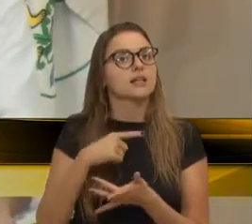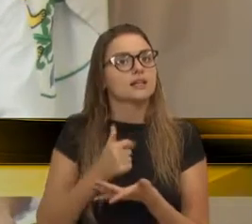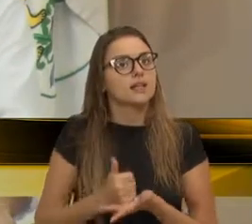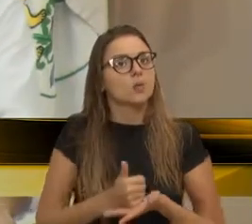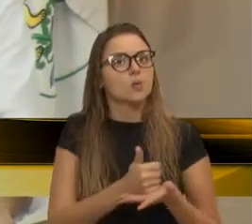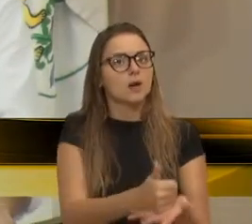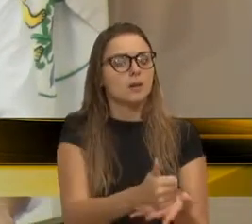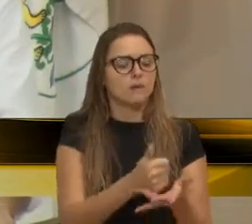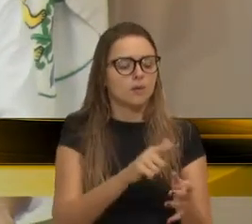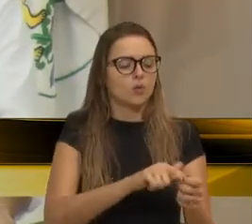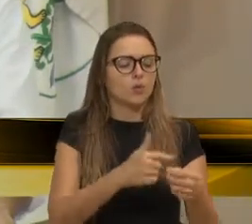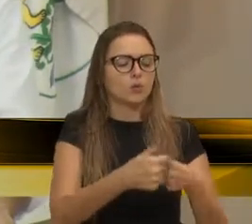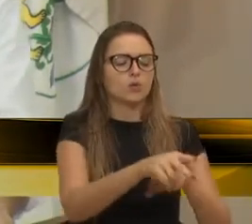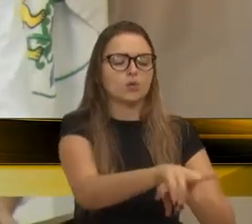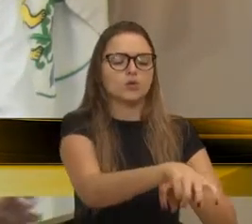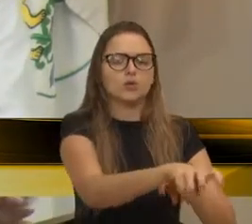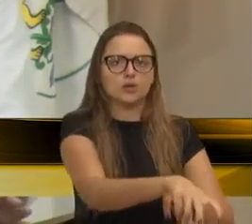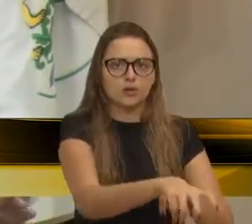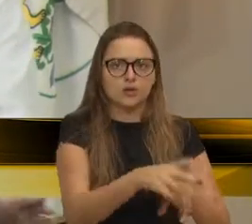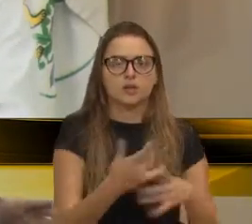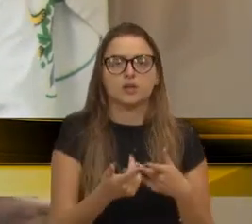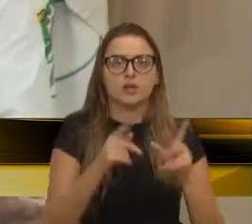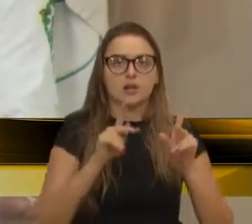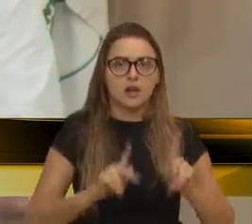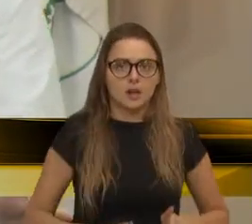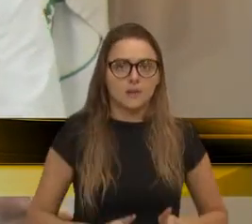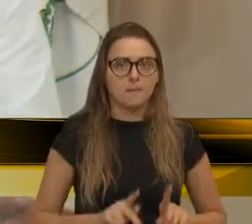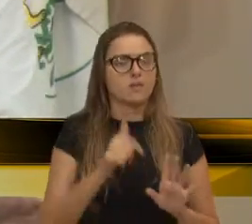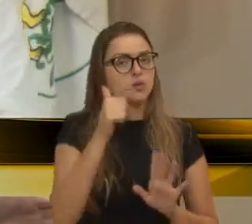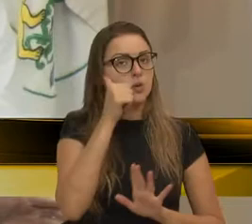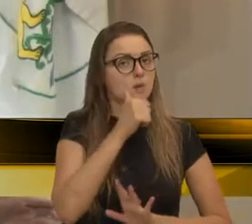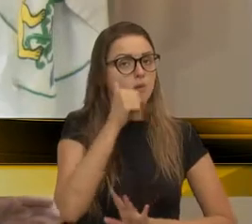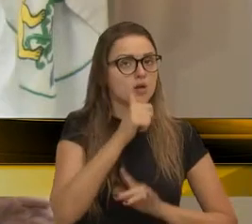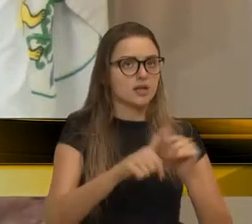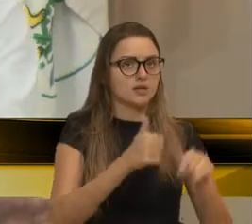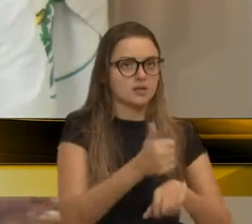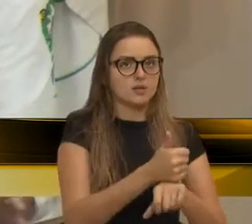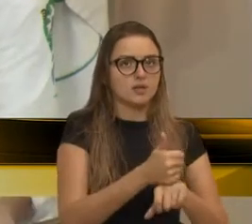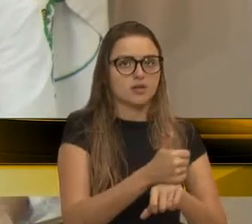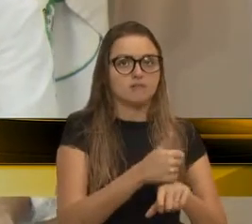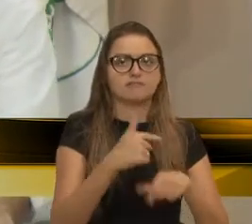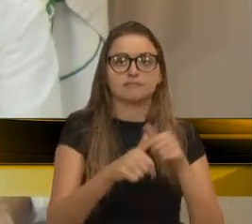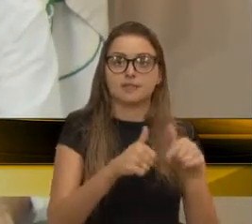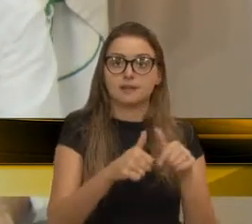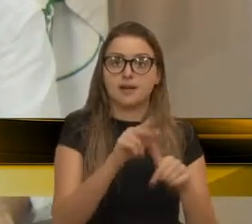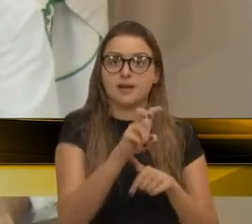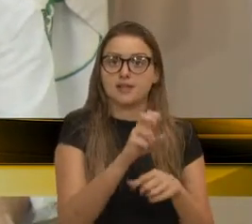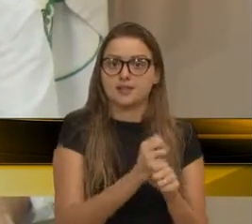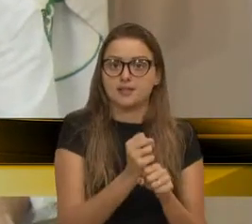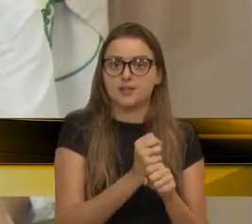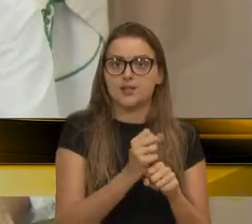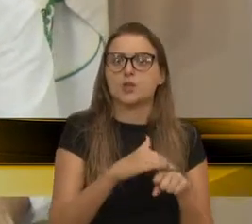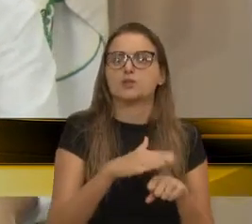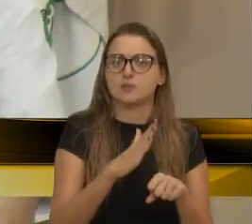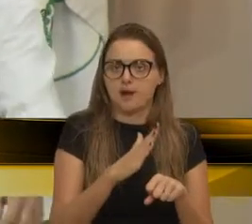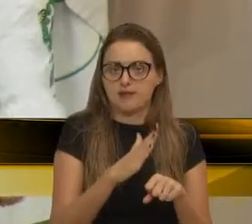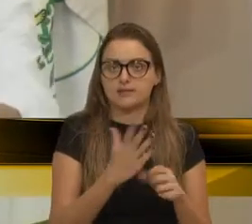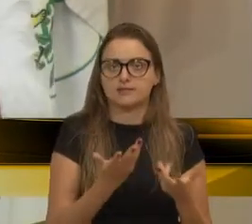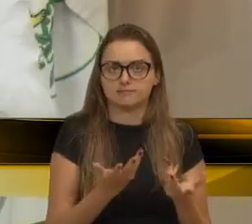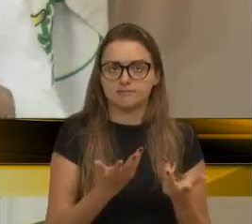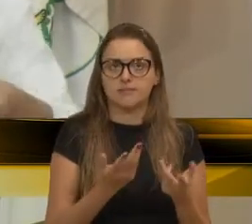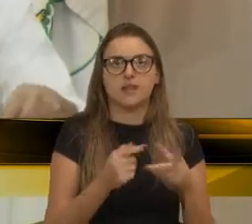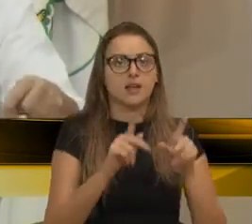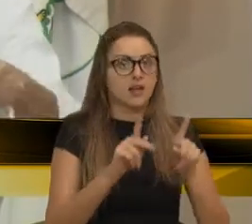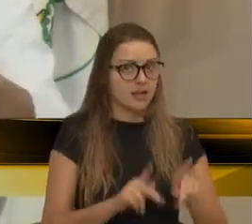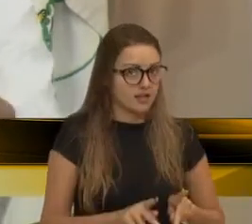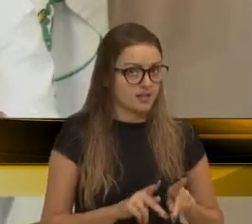na colônia, o trabalhador rural, as mulheres vão ter que trabalhar 5 anos a mais, os trabalhadores